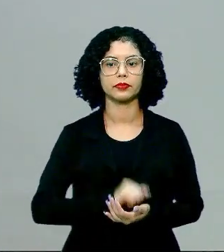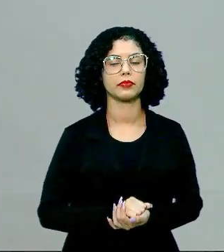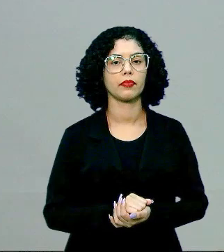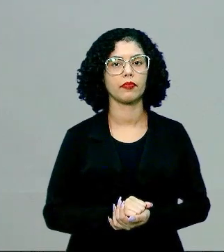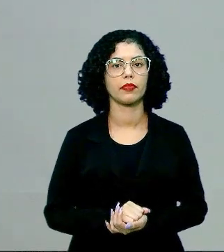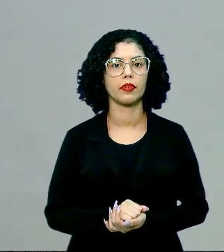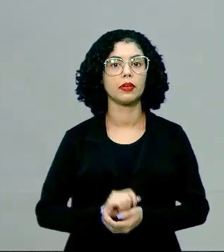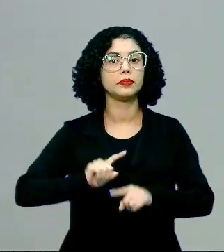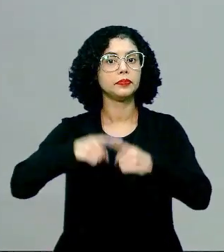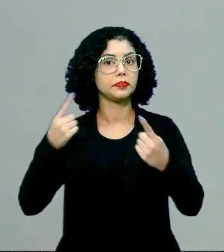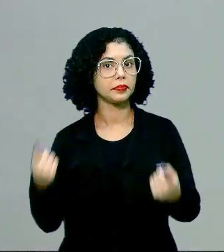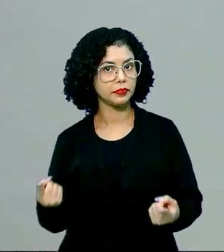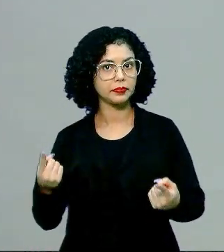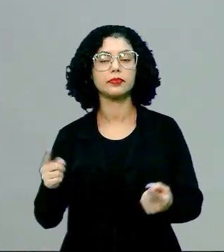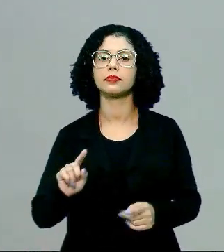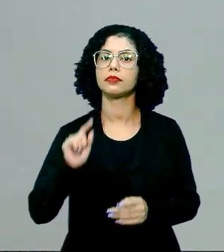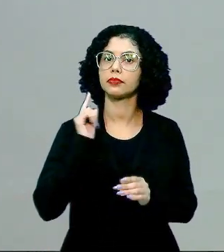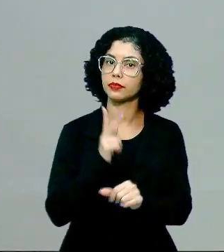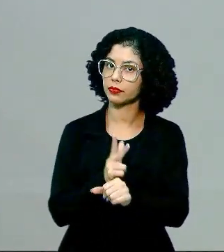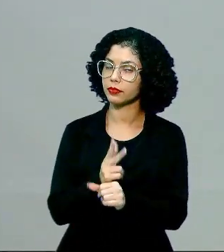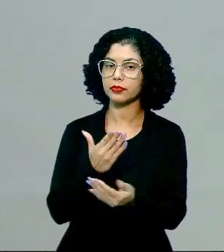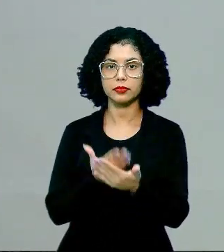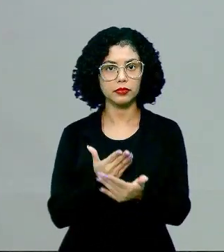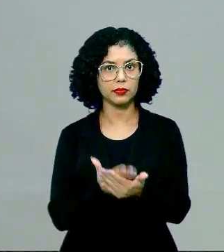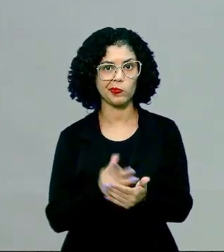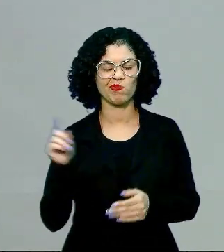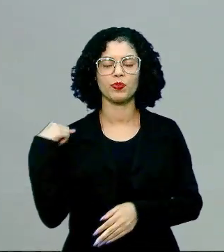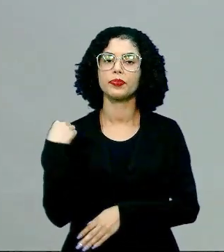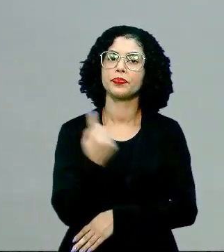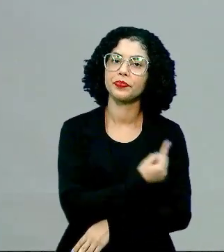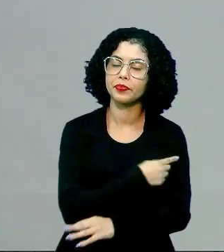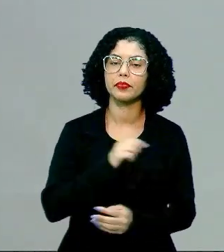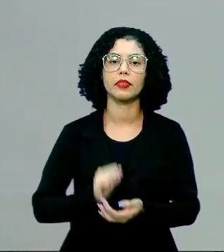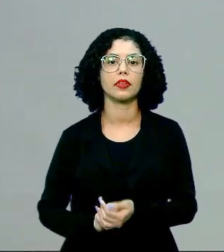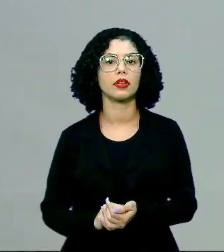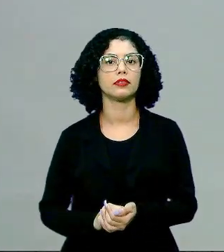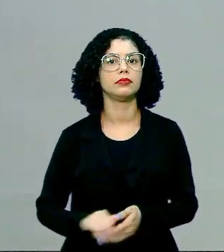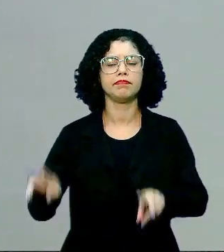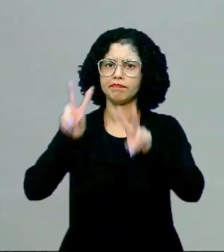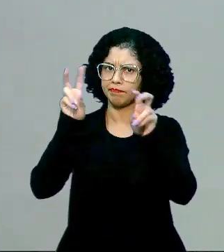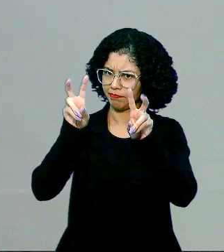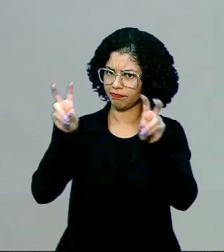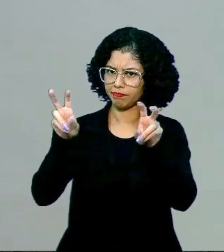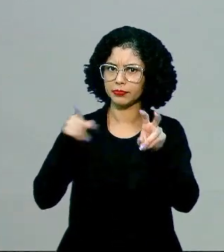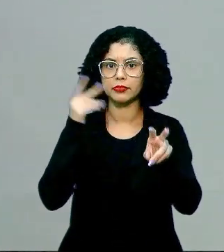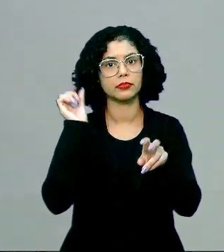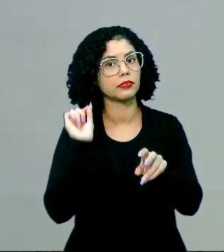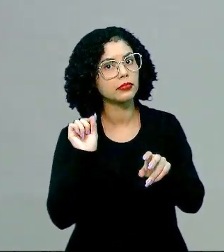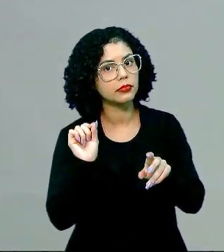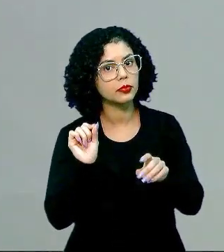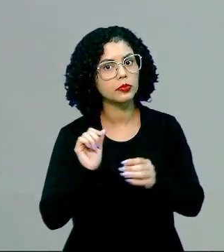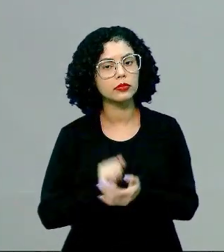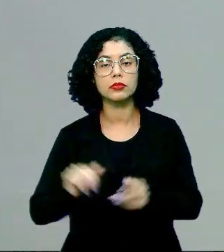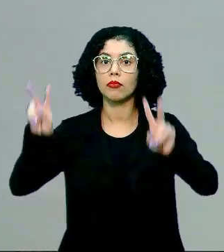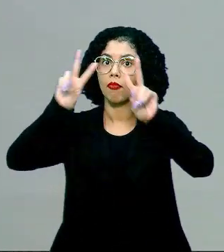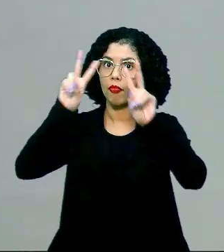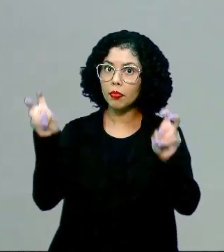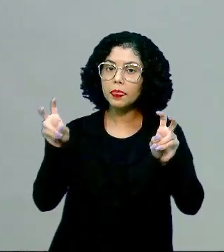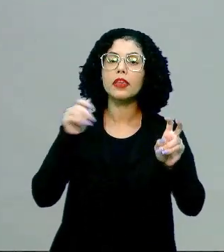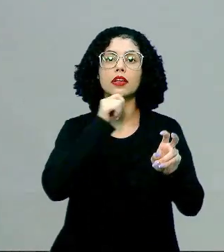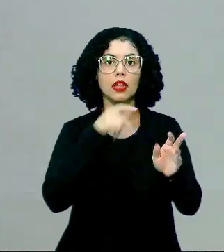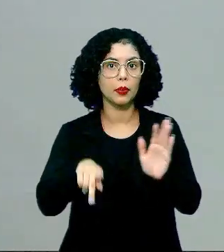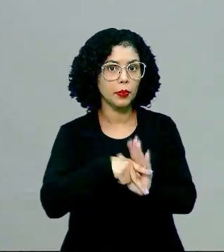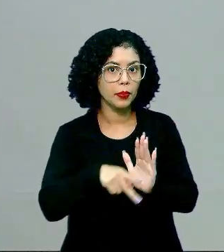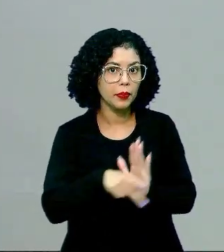Ensino Médio. Mais uma videoaula em que nós vamos tratar a respeito de